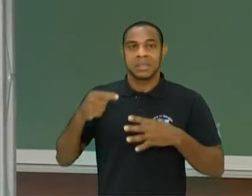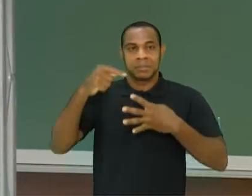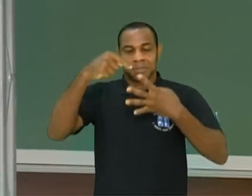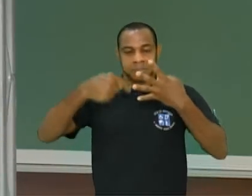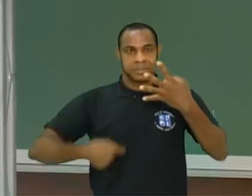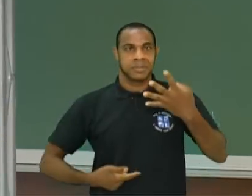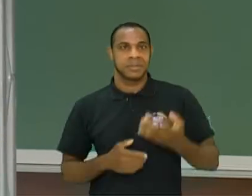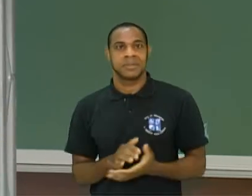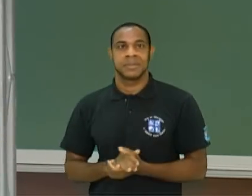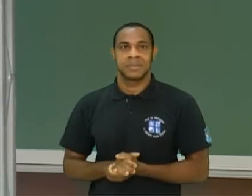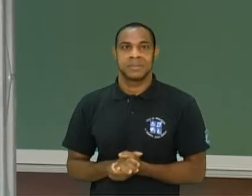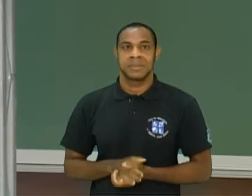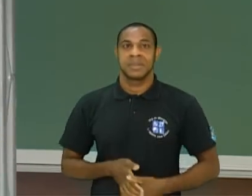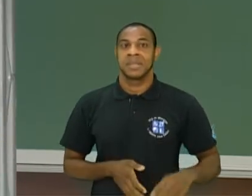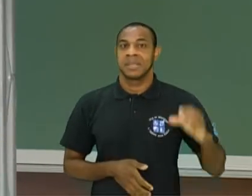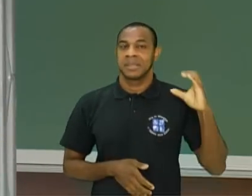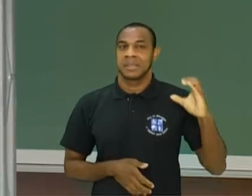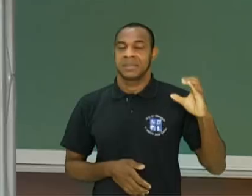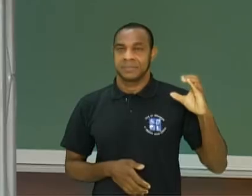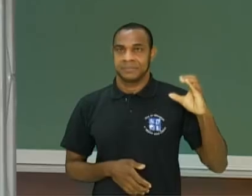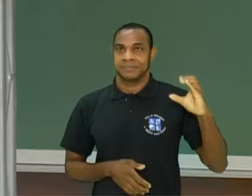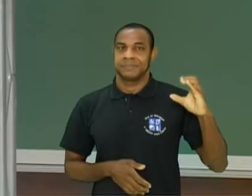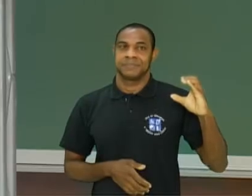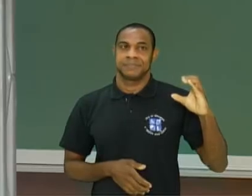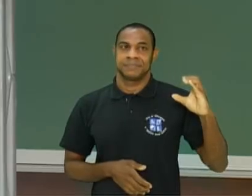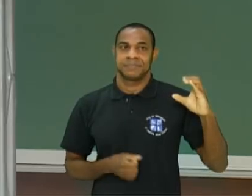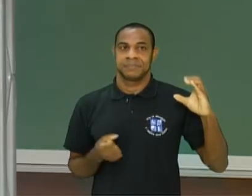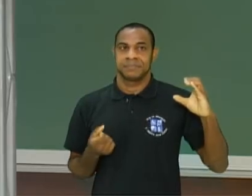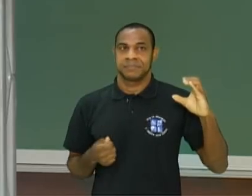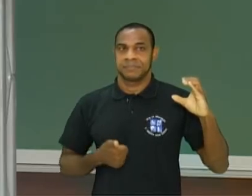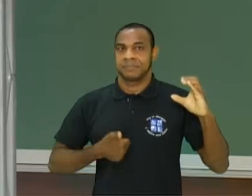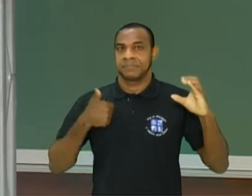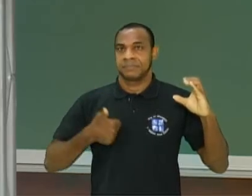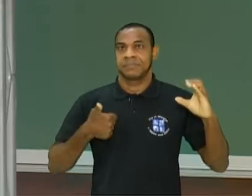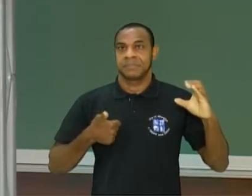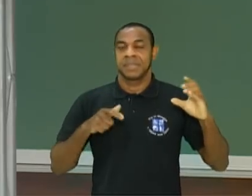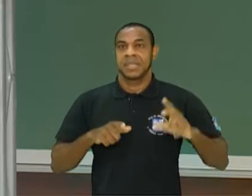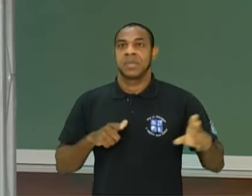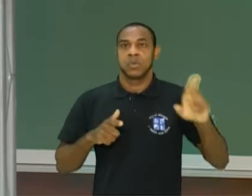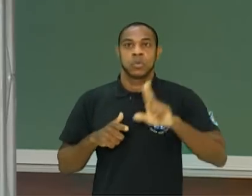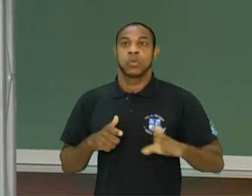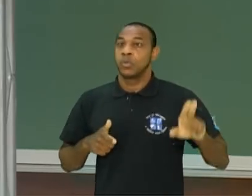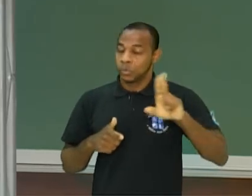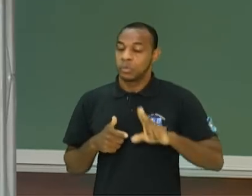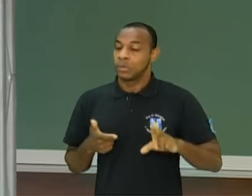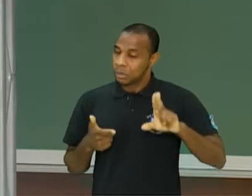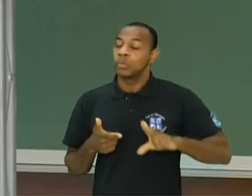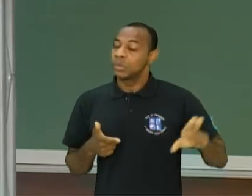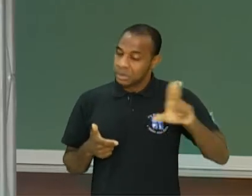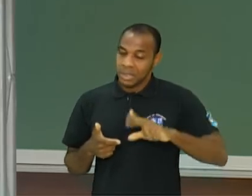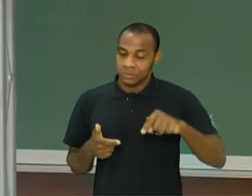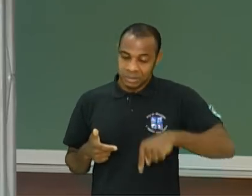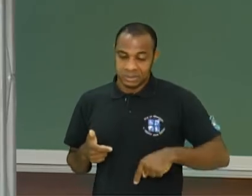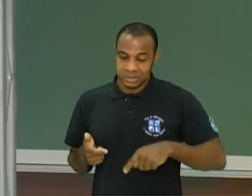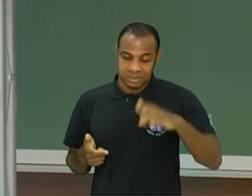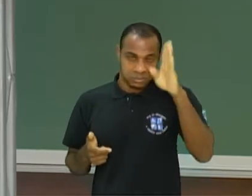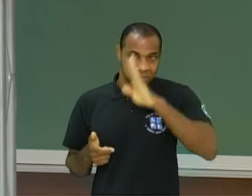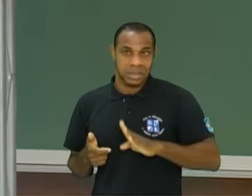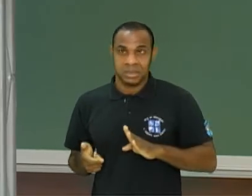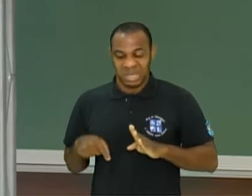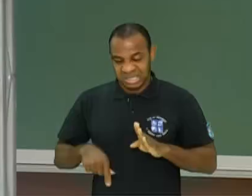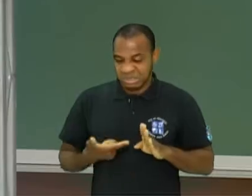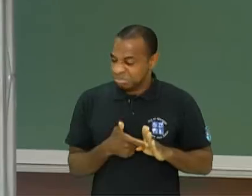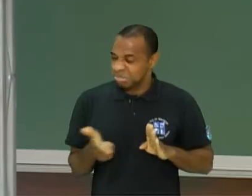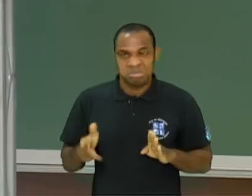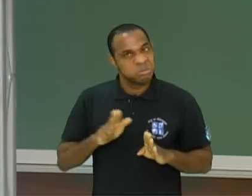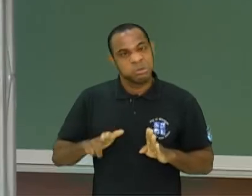Com certeza a letra C. Né? Esse sinal é muito usado no Brasil e ali está dizendo que ele é usado em muitas culturas, menos no